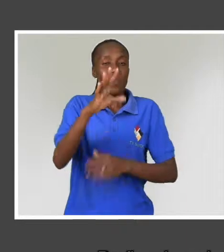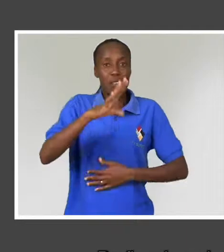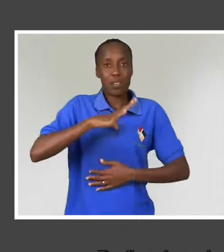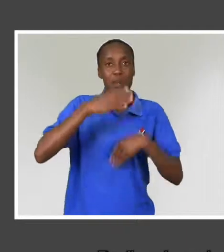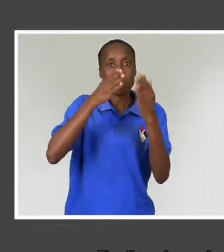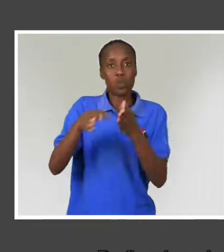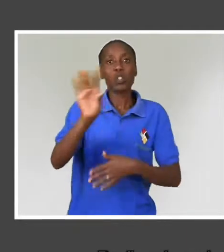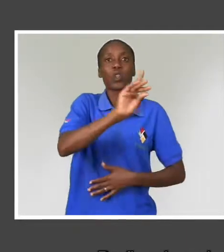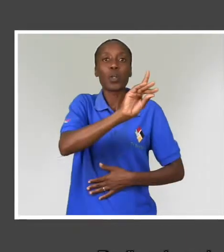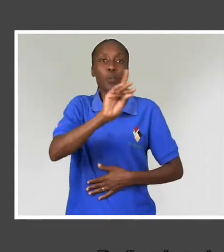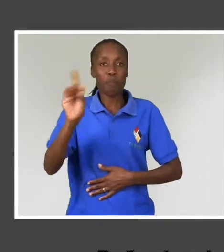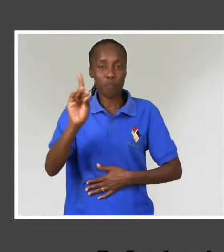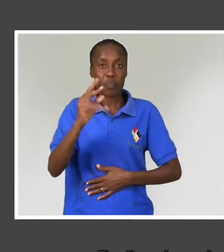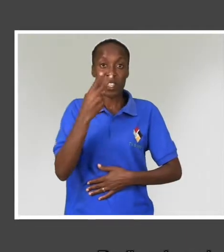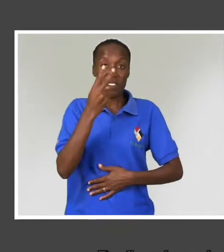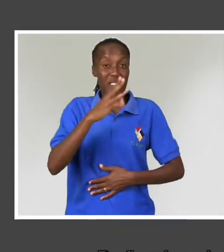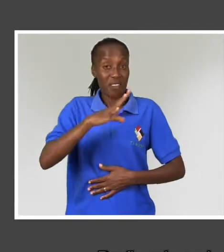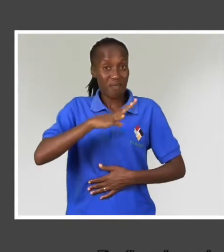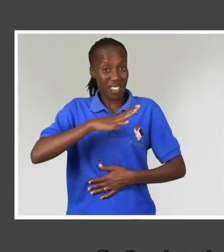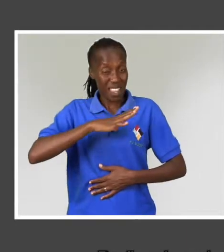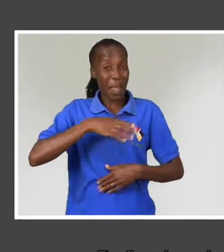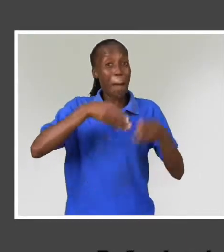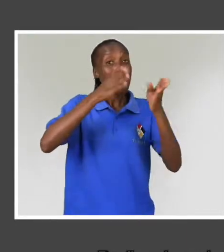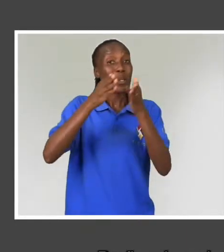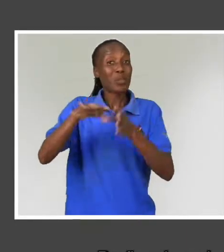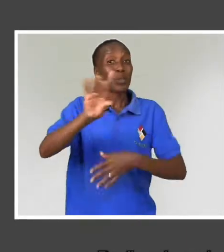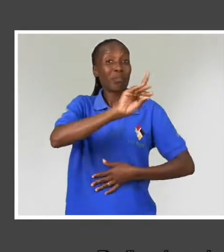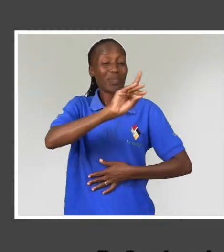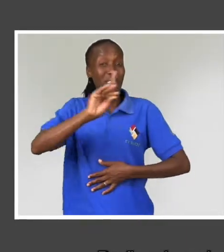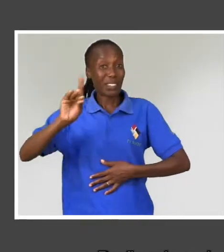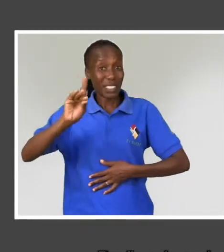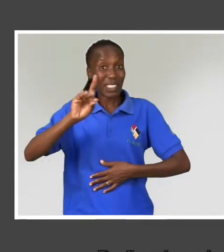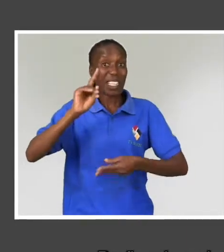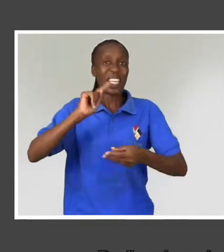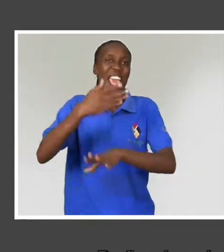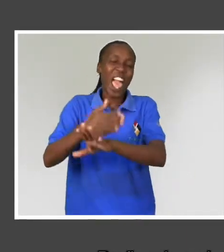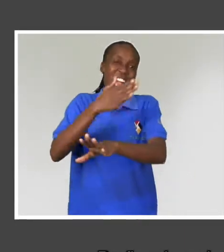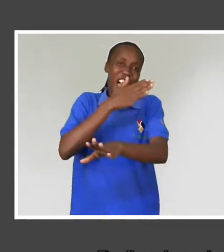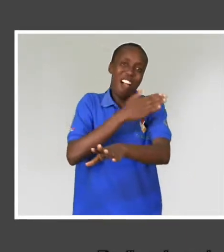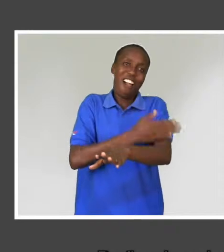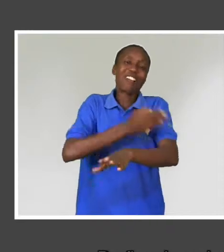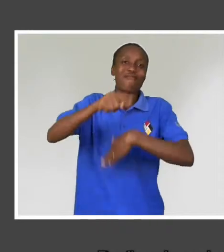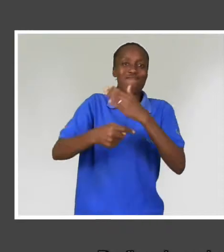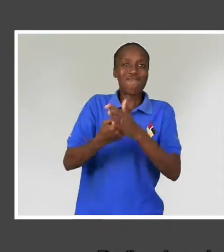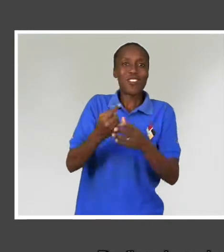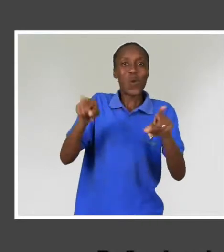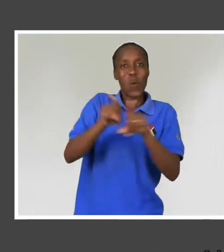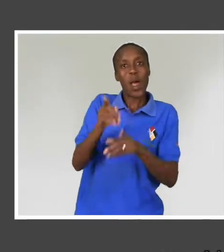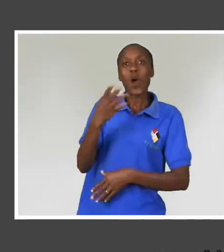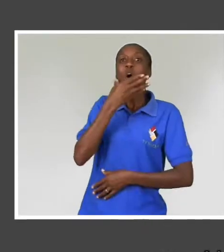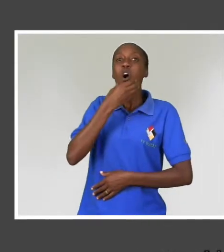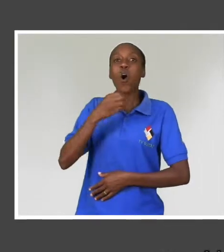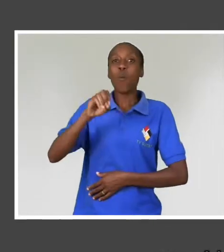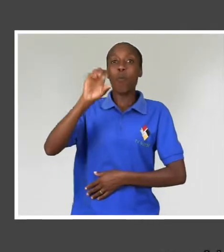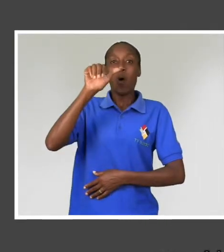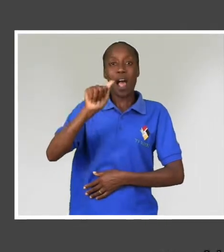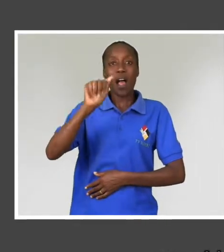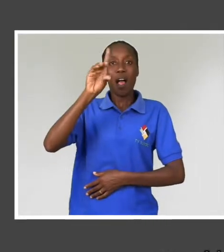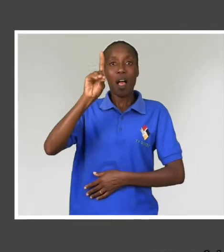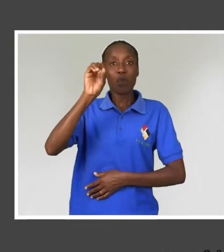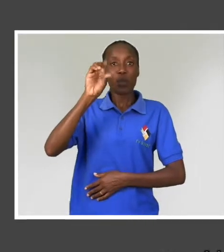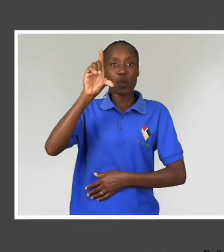cadeias temos indivíduos com deficiência. Salve se encontrarmos aqueles deficientes que têm uma deficiência adquirida como o